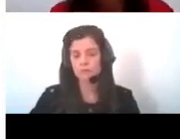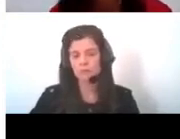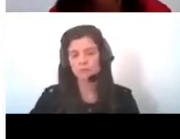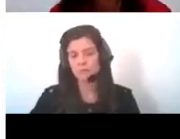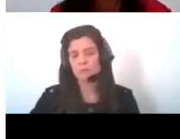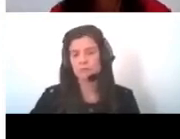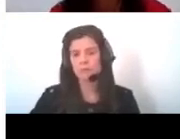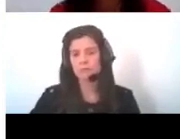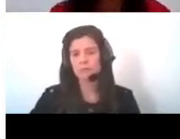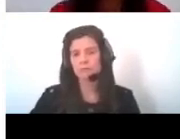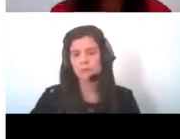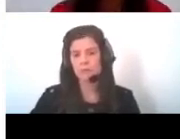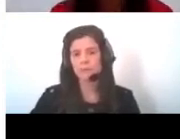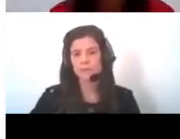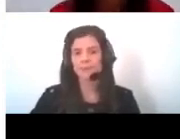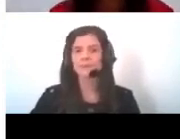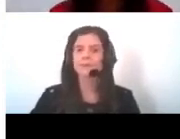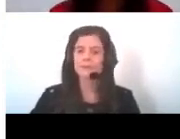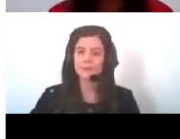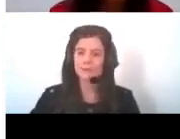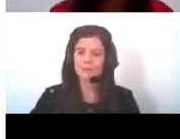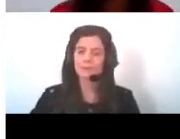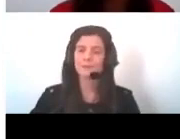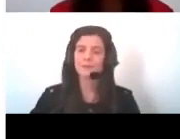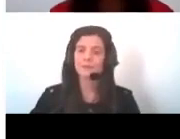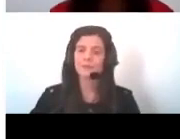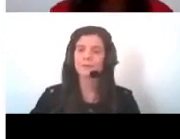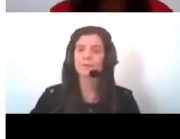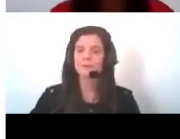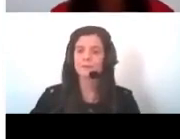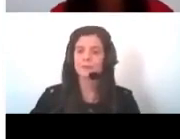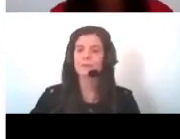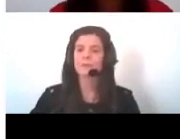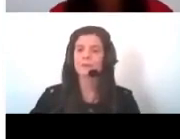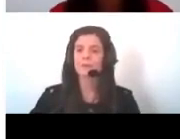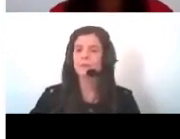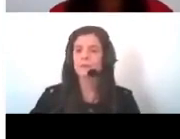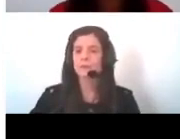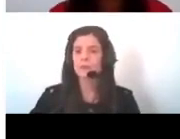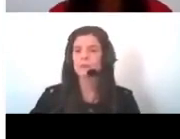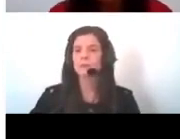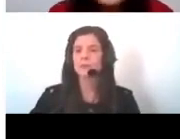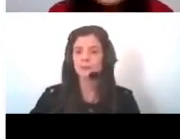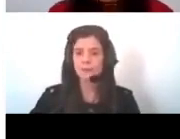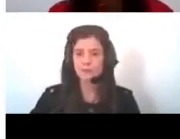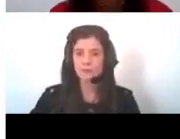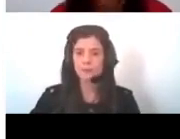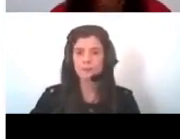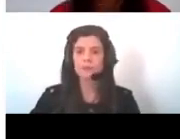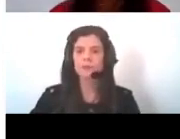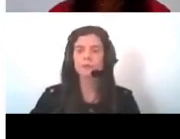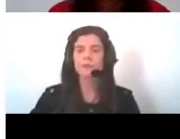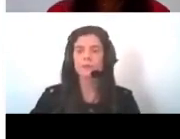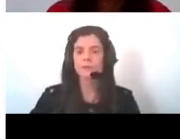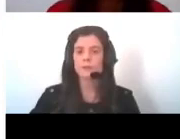empresa. No caso da empresa pública, nossos atos, todos os atos, têm que ser dado publicidade,